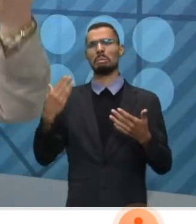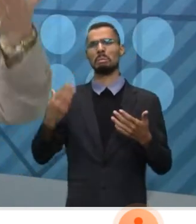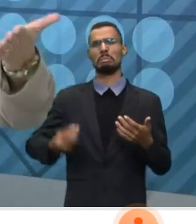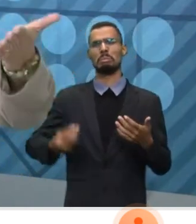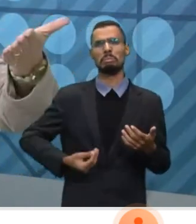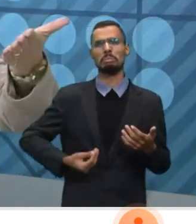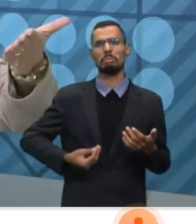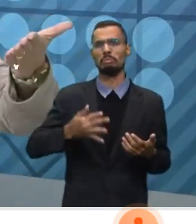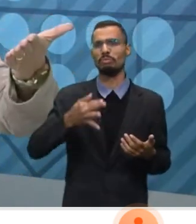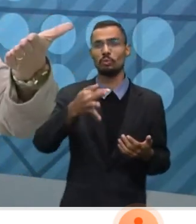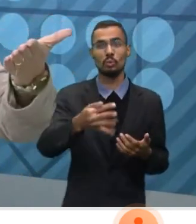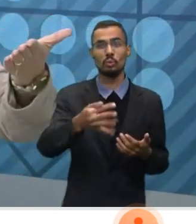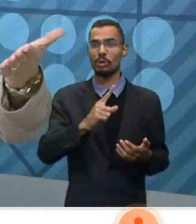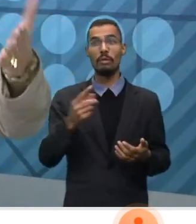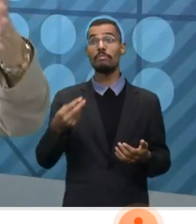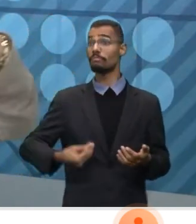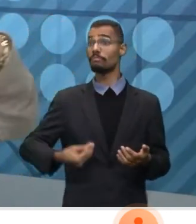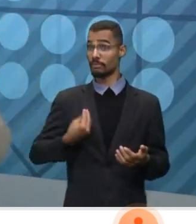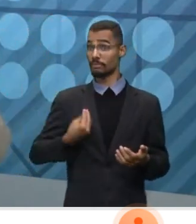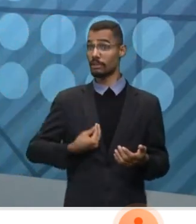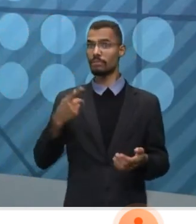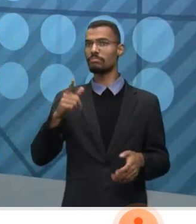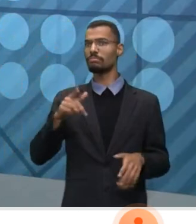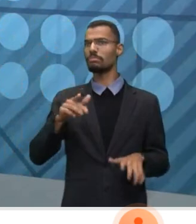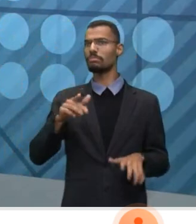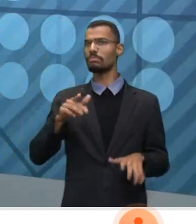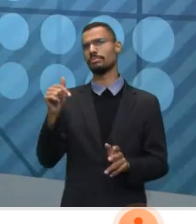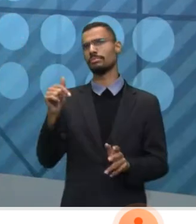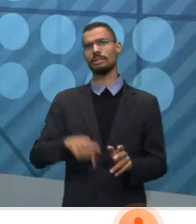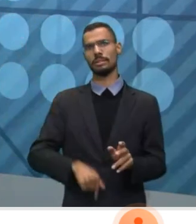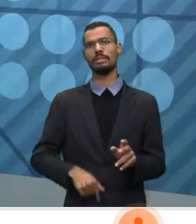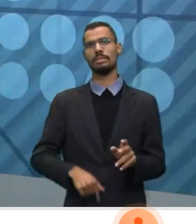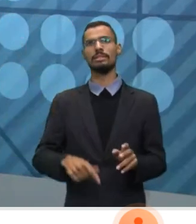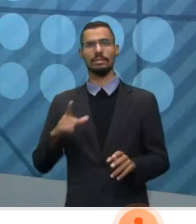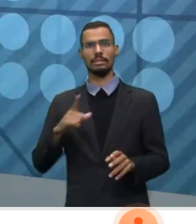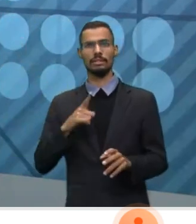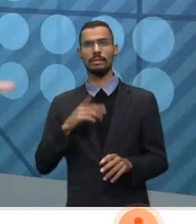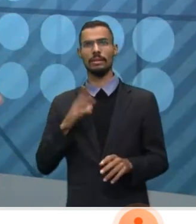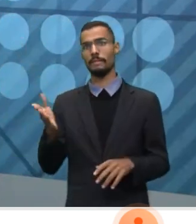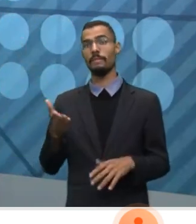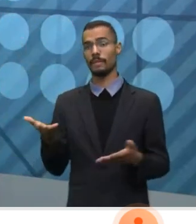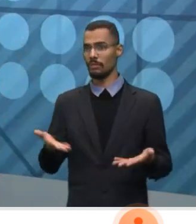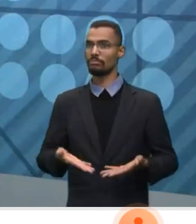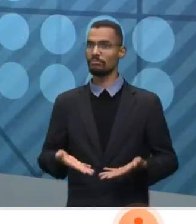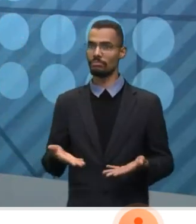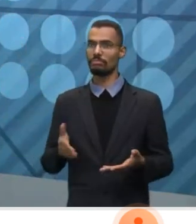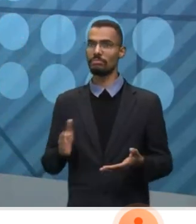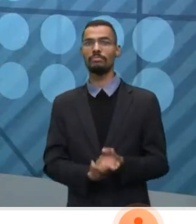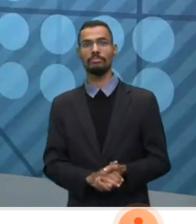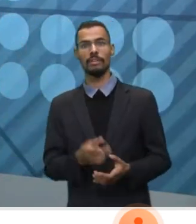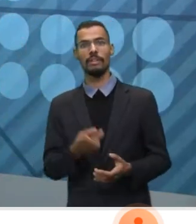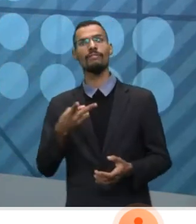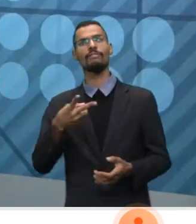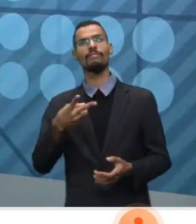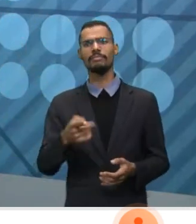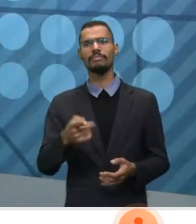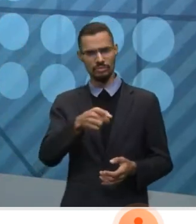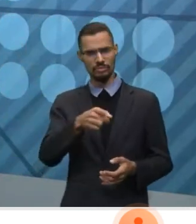nem futuro. Então, são os sinais, os advérbios que serão entrados aqui. Então, hoje, vai, né?